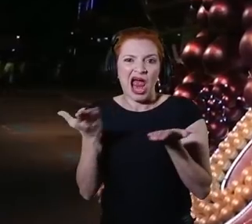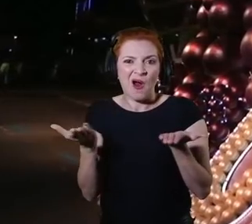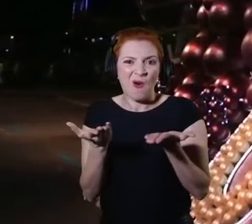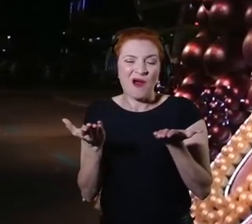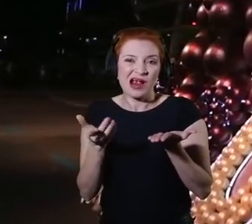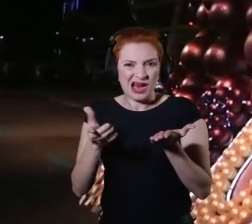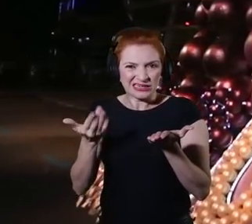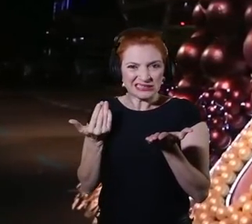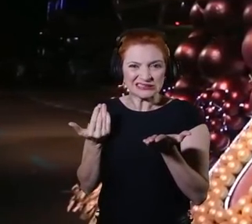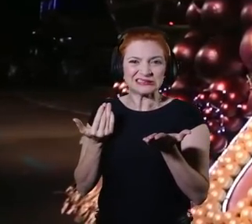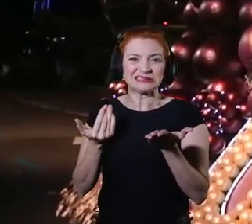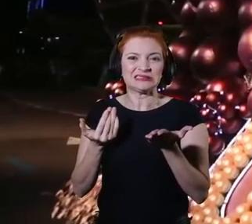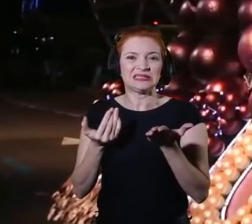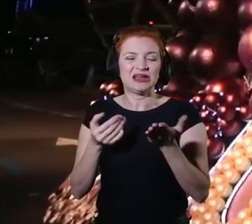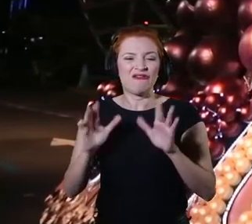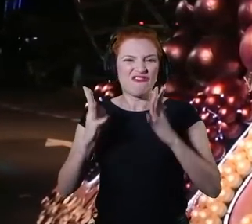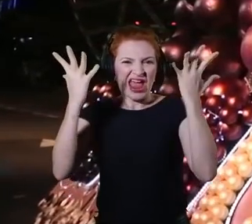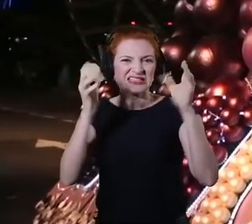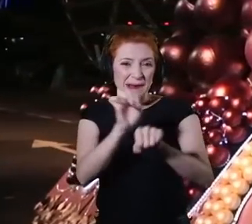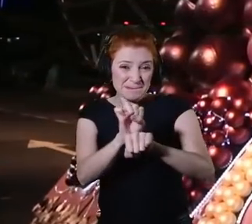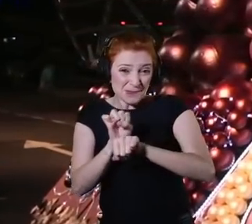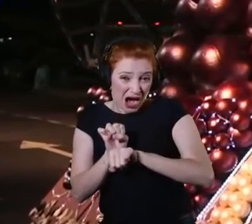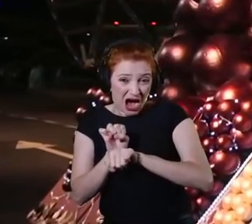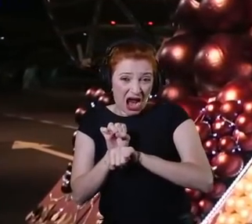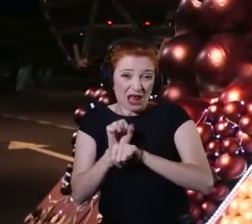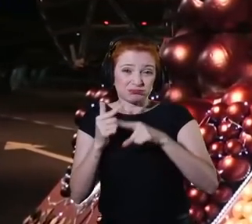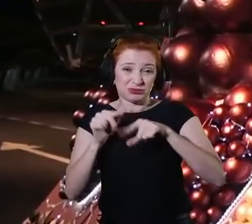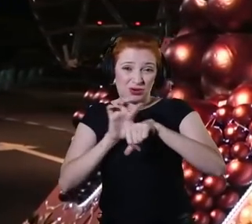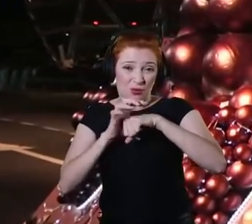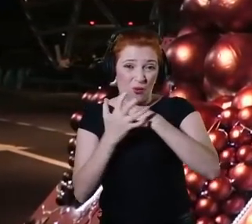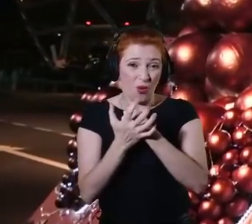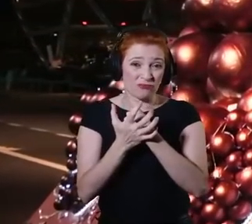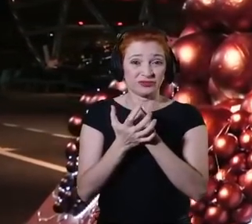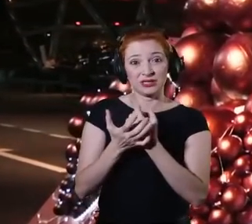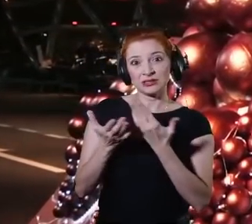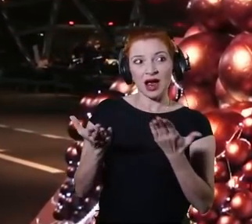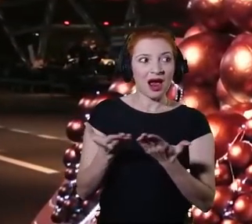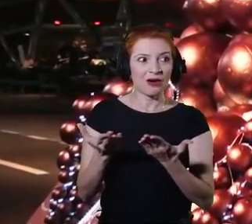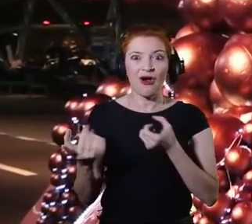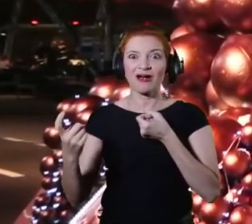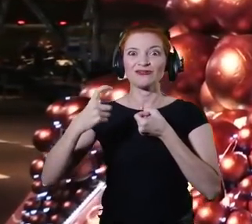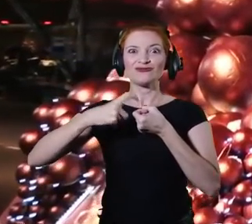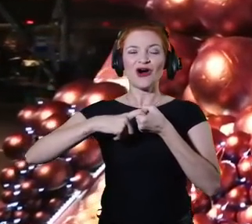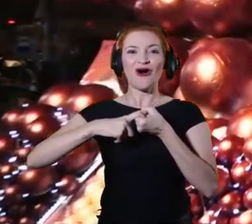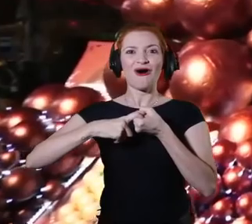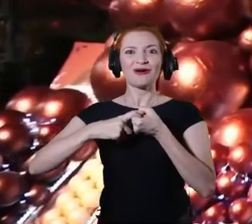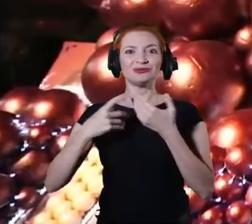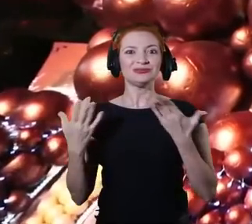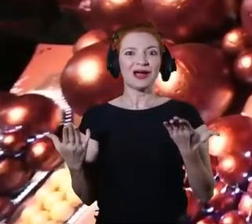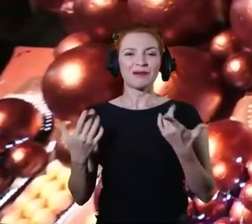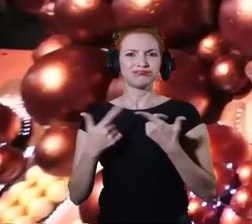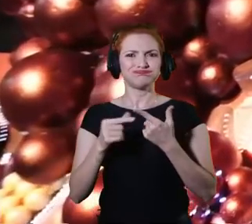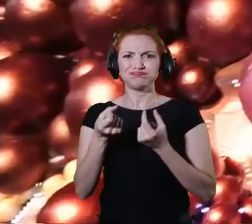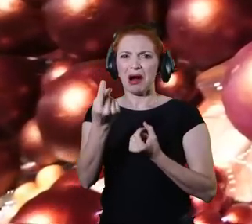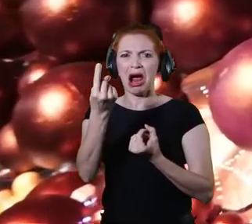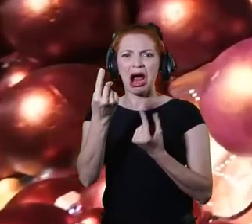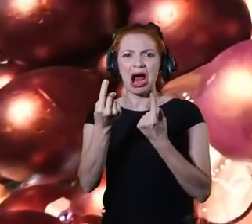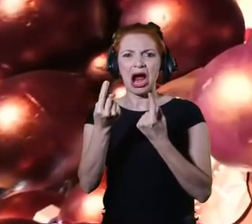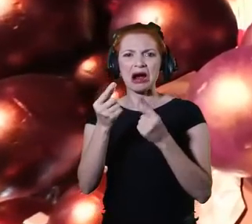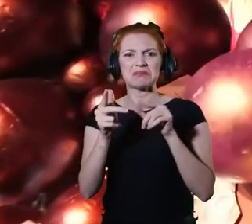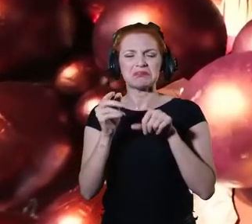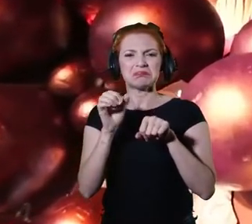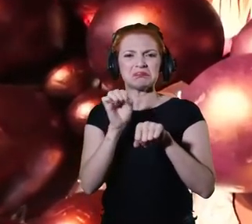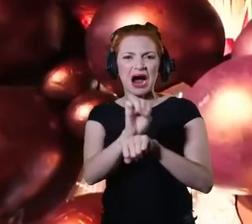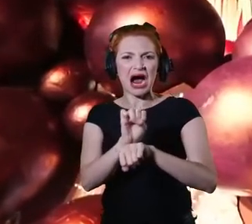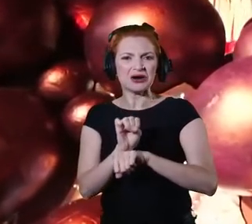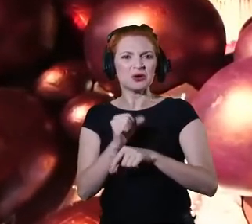estar celebrando juntos outra vez, é muito maior, porque poucas vezes na história não se teve Festa da Uva, né? Uma vez foi por causa